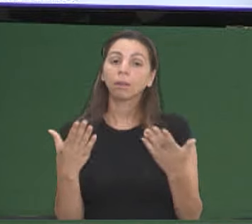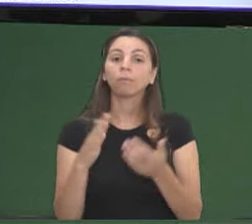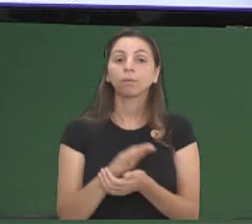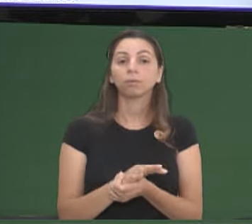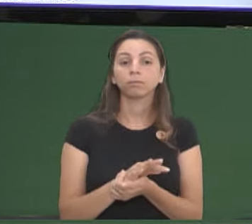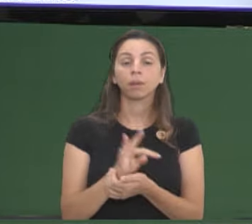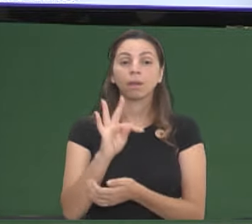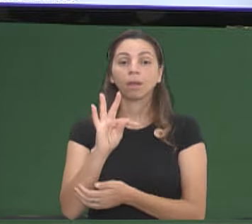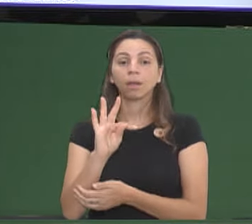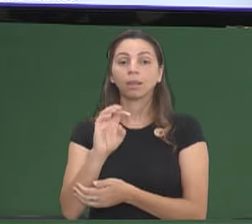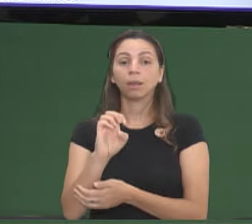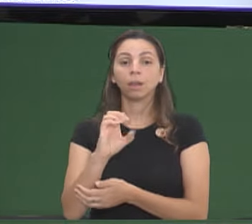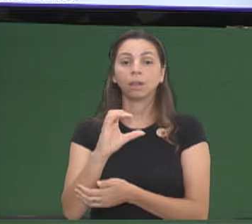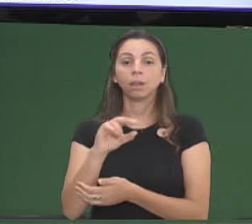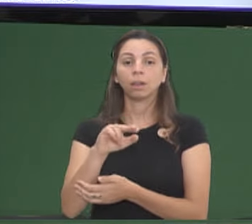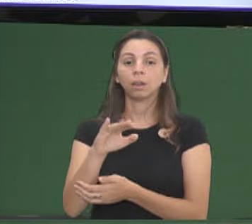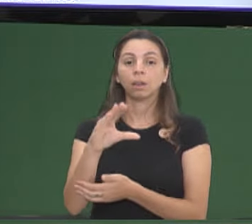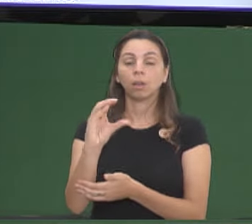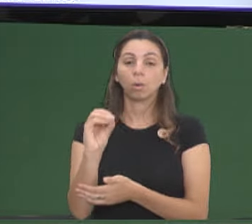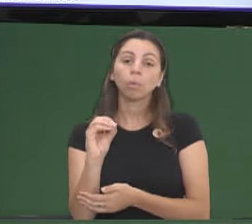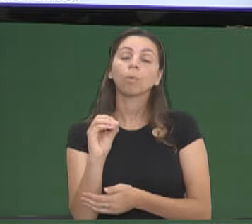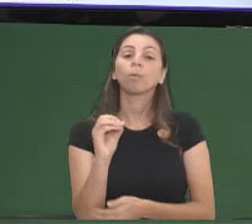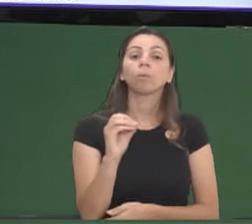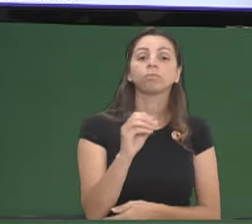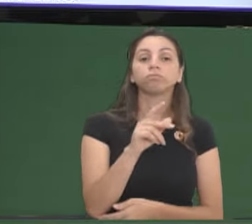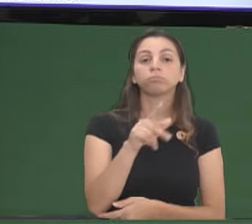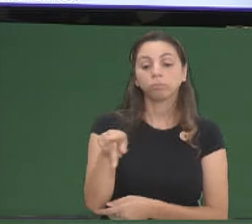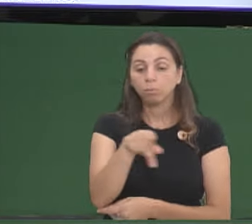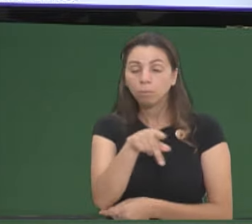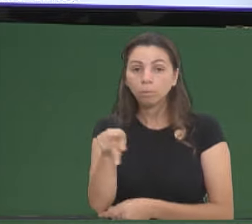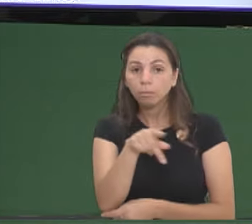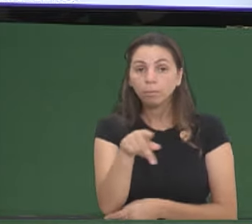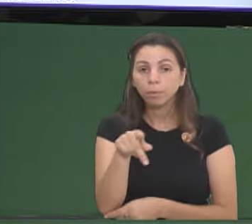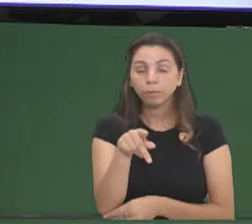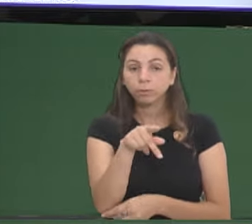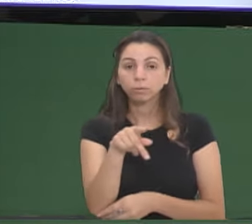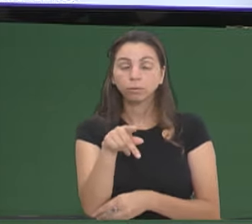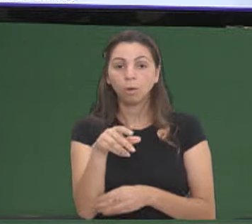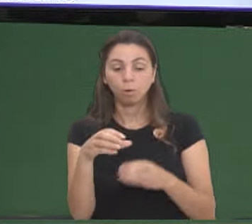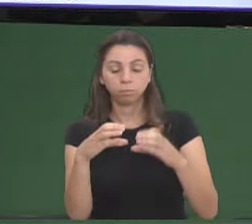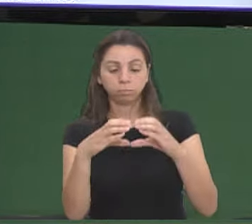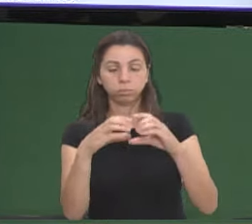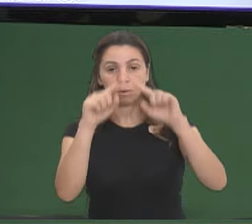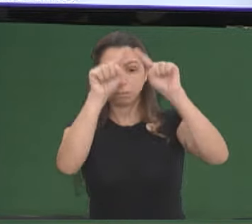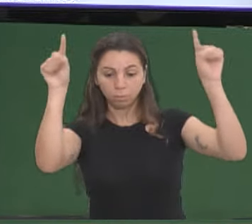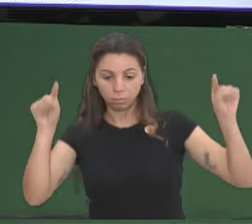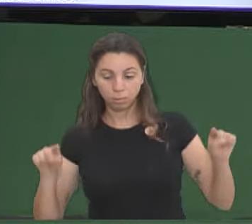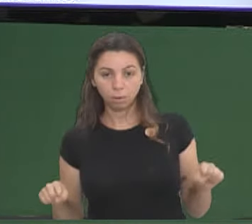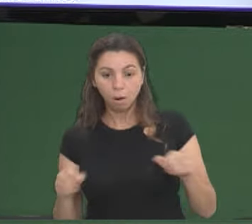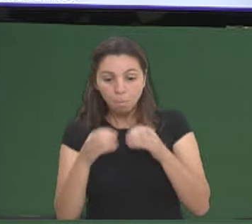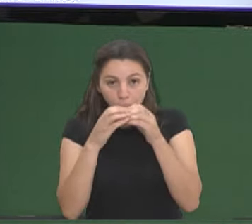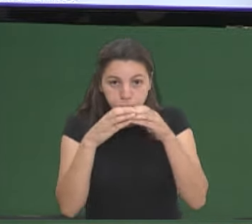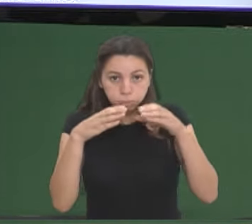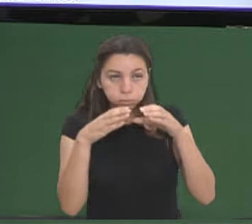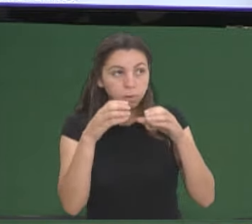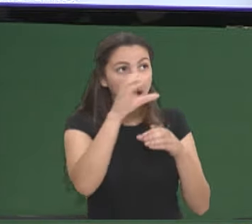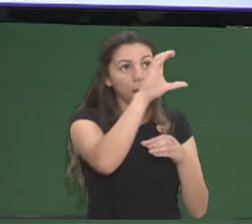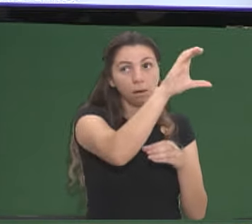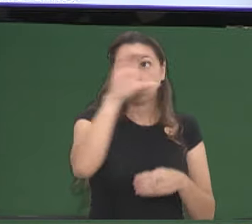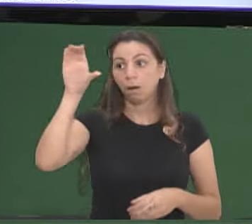colocar, o professor pode colocar balões na trave, aí vai pontuando quem acerta no determinado